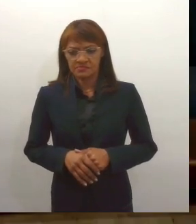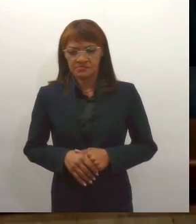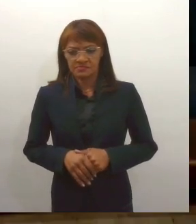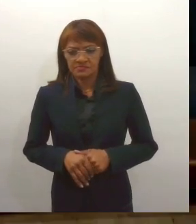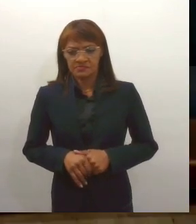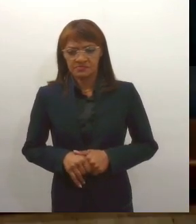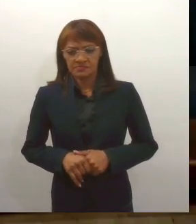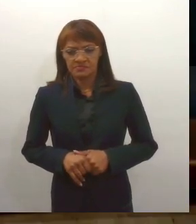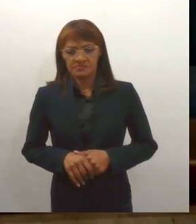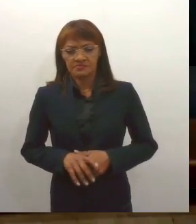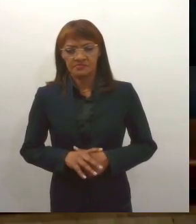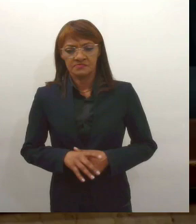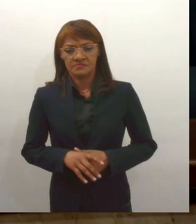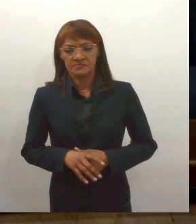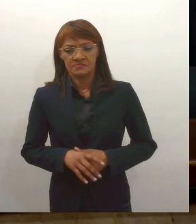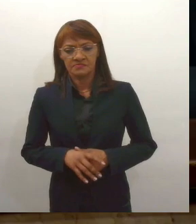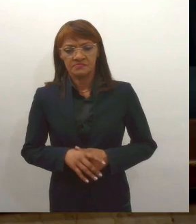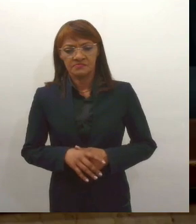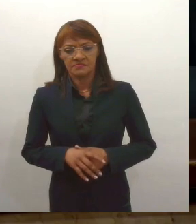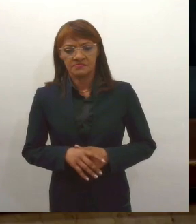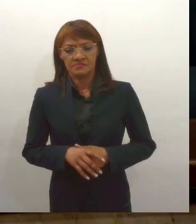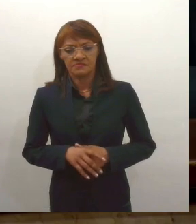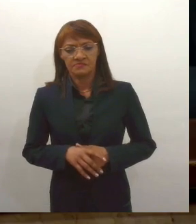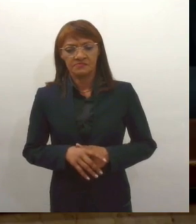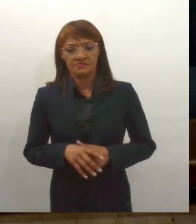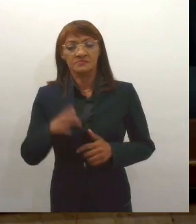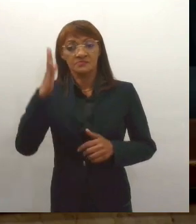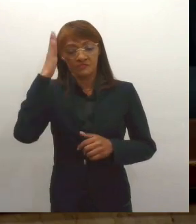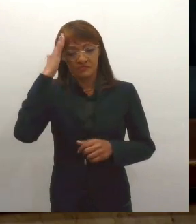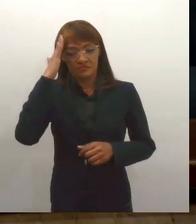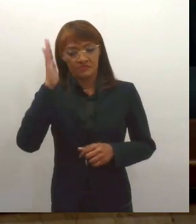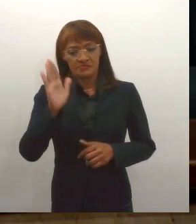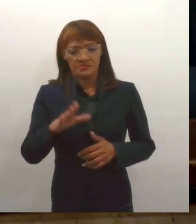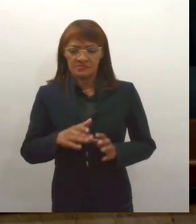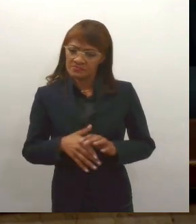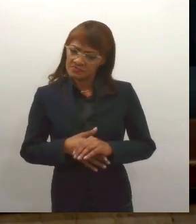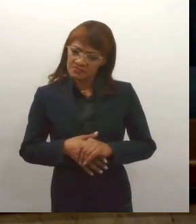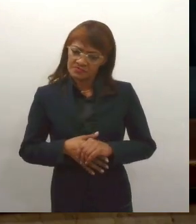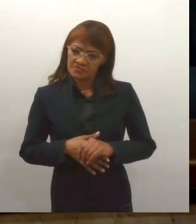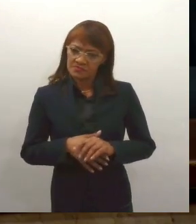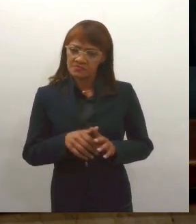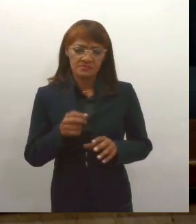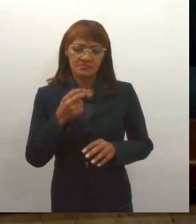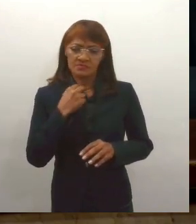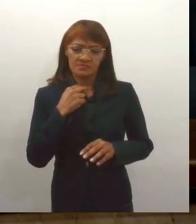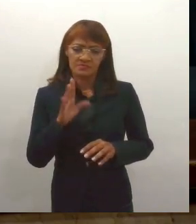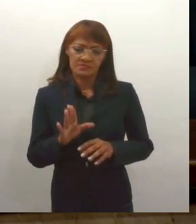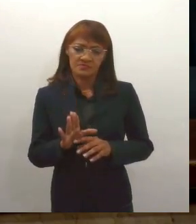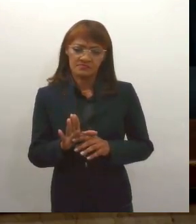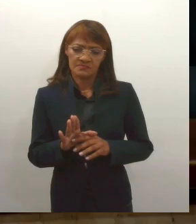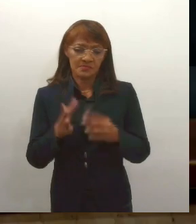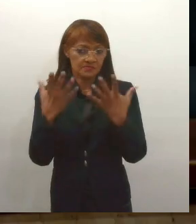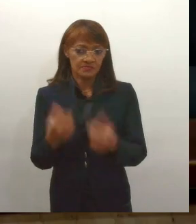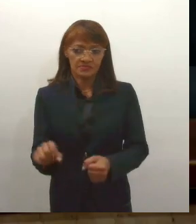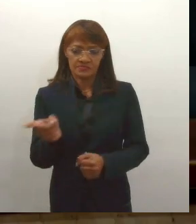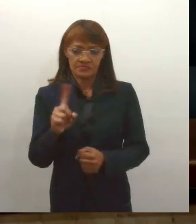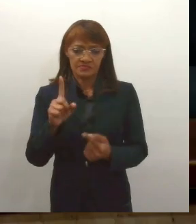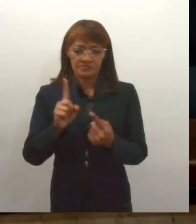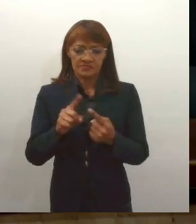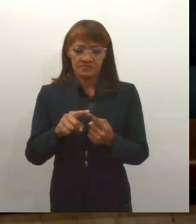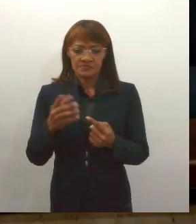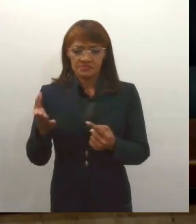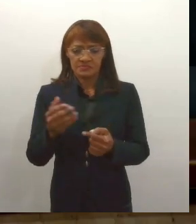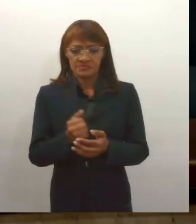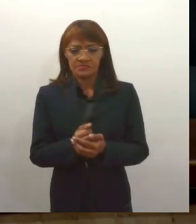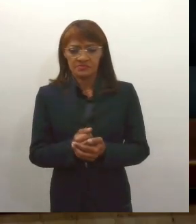entendam que que não não não não adianta mais e ninguém aprova mais esse tipo de questão também tava sabendo agora não não tava sabendo do fato e me